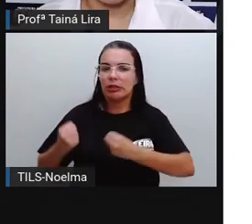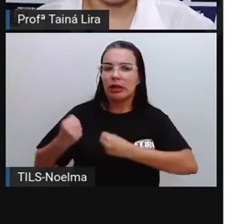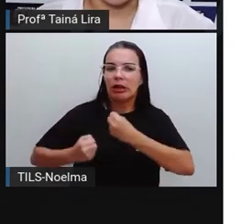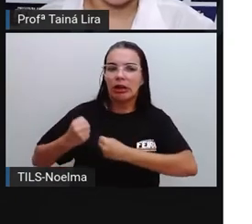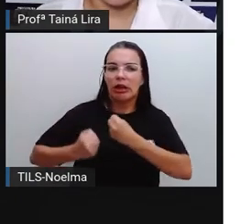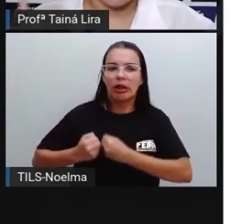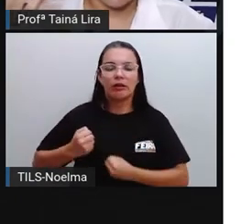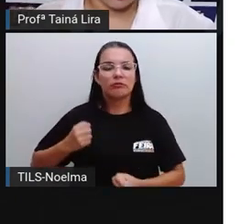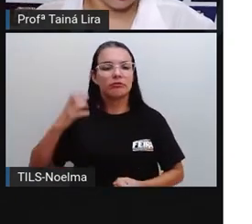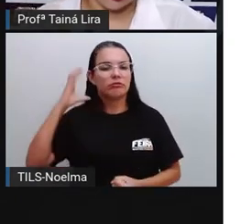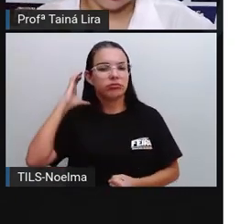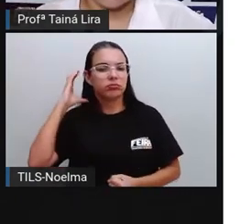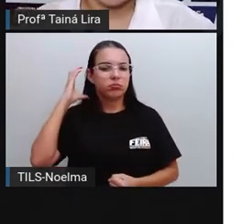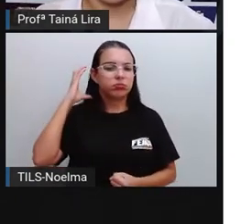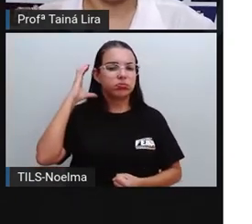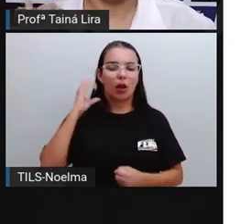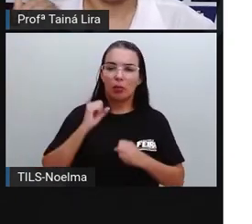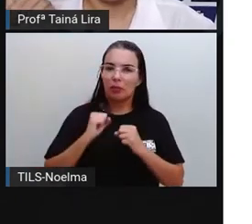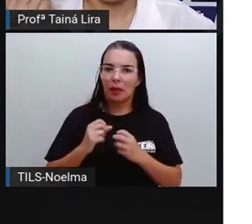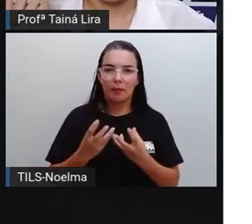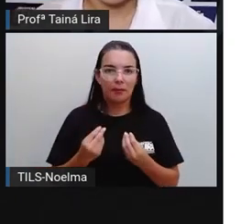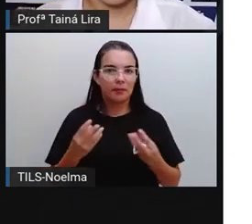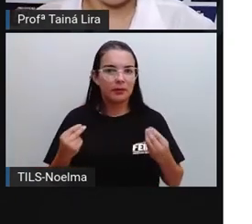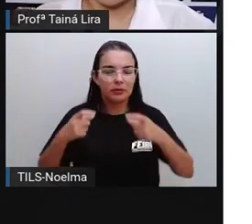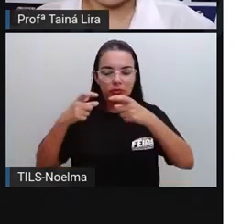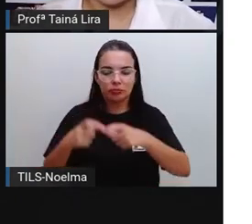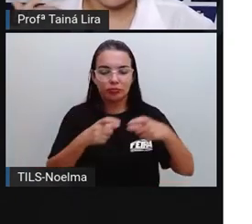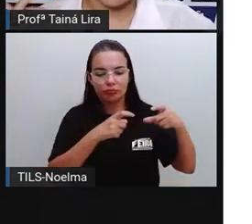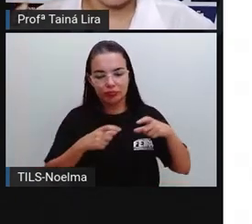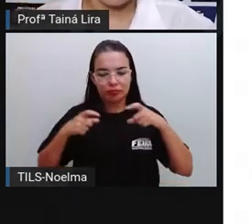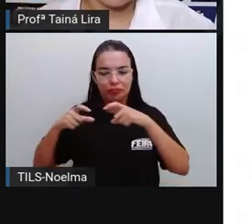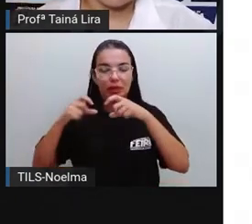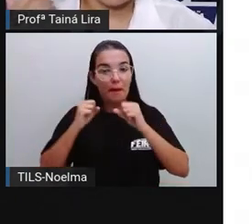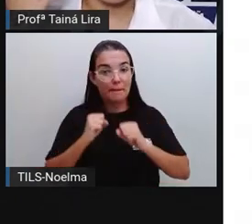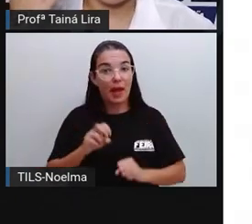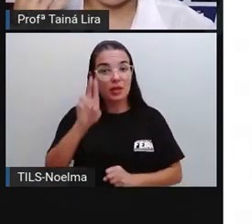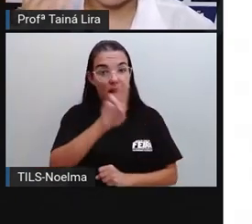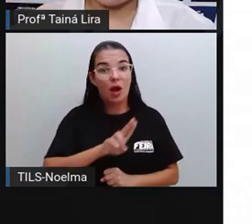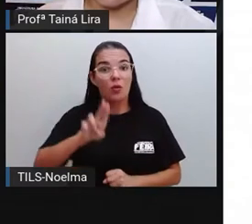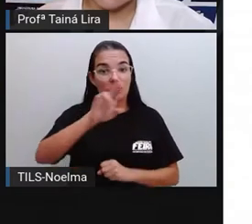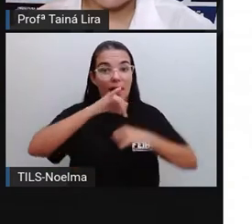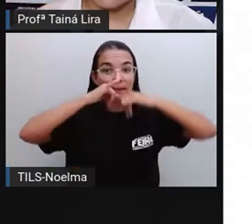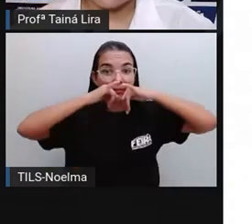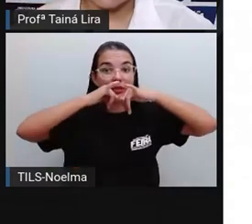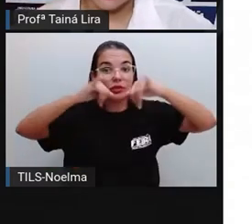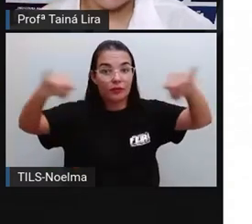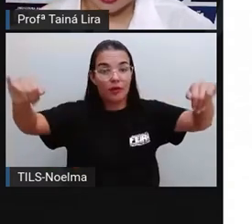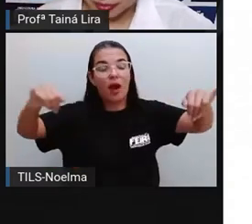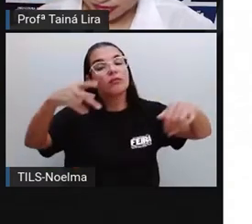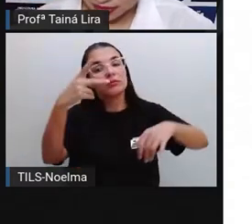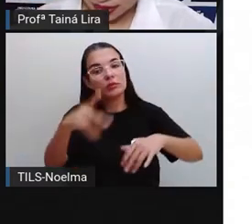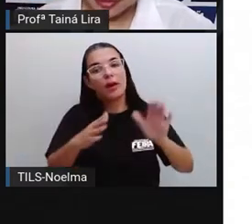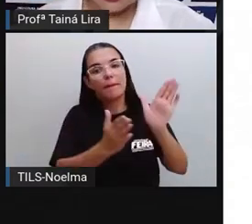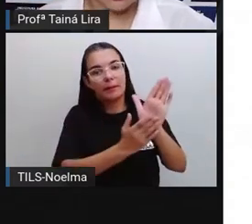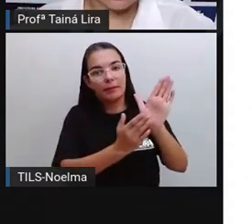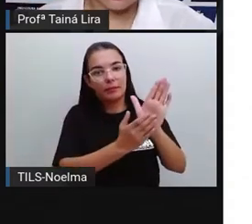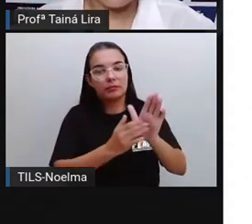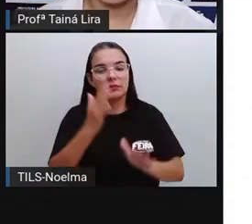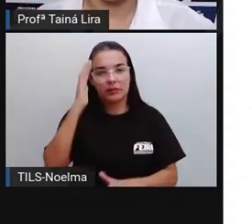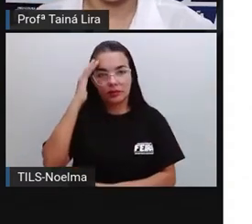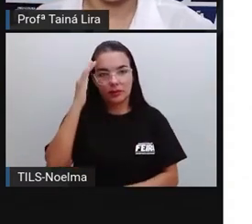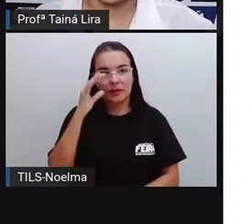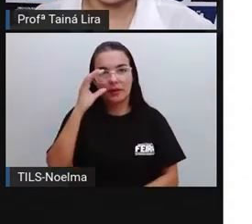Então, são vários recursos que podem ser aí utilizados para divulgar essa campanha publicitária,